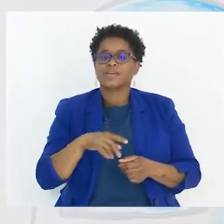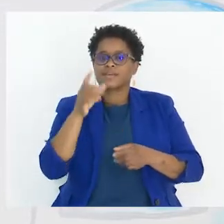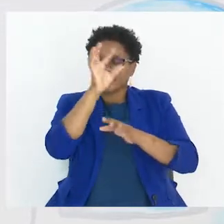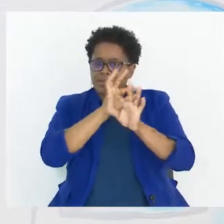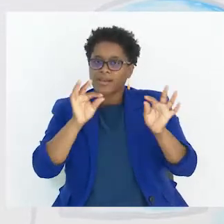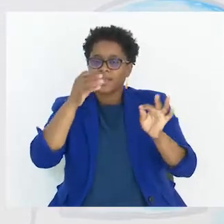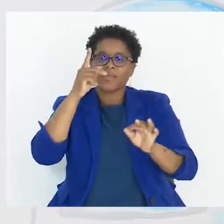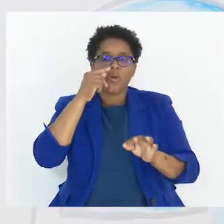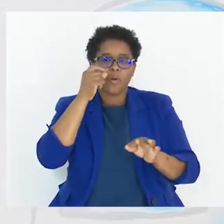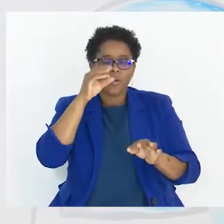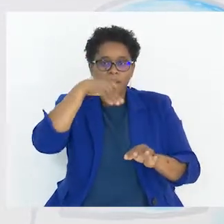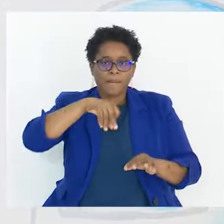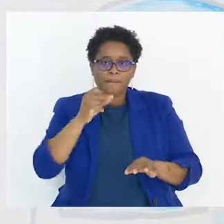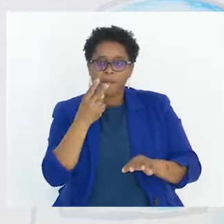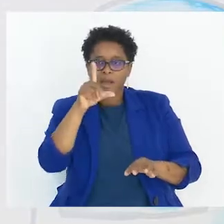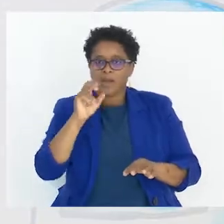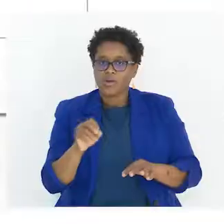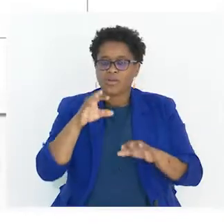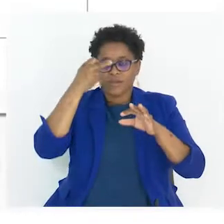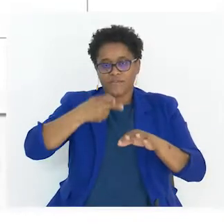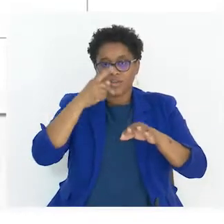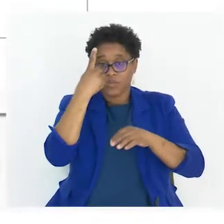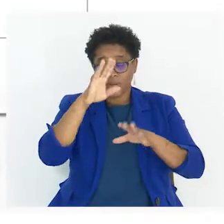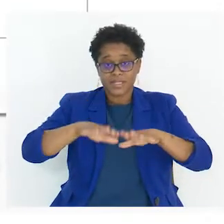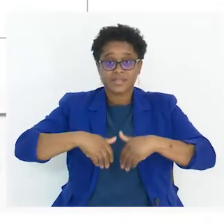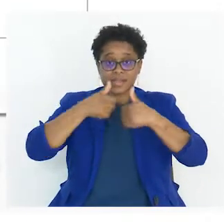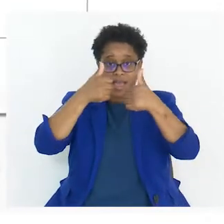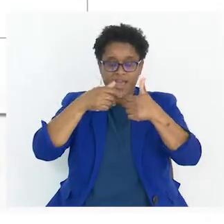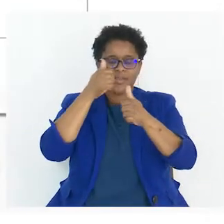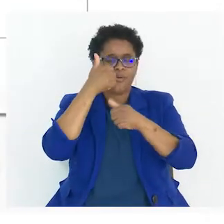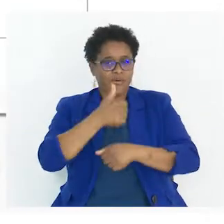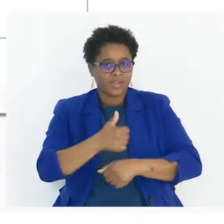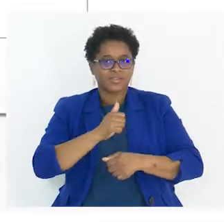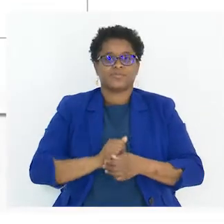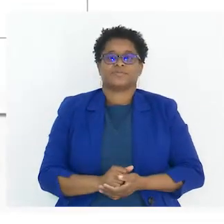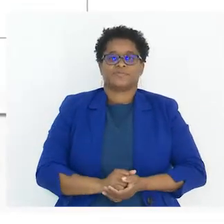Excelente, Paulo. Ficava numa cidade. Ótimo.